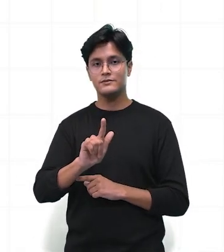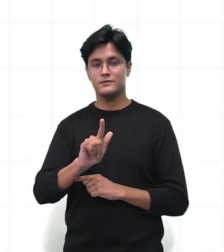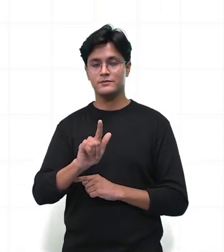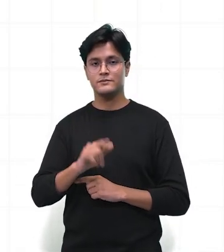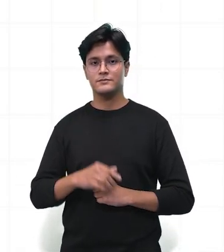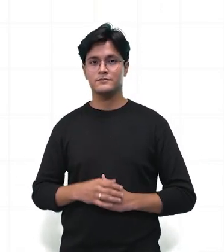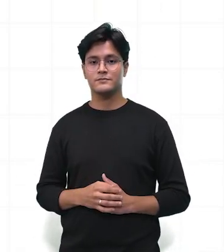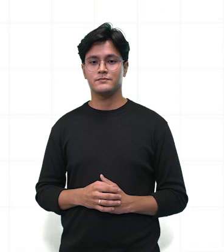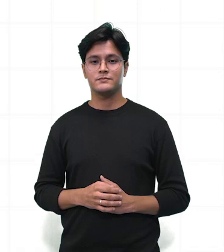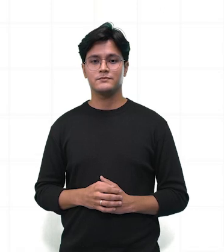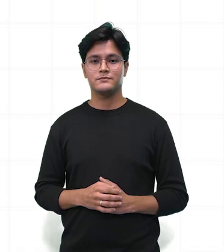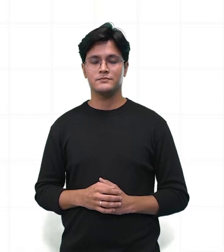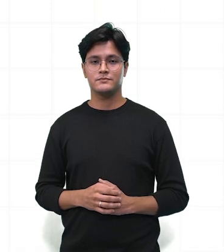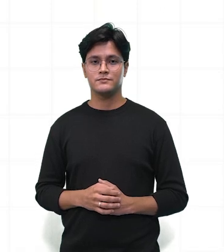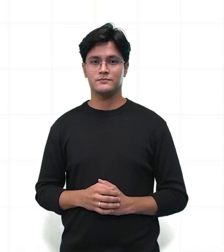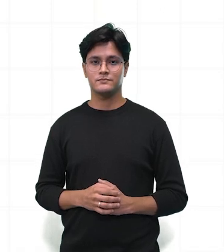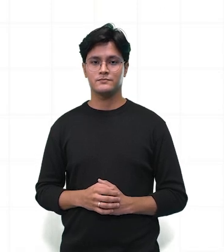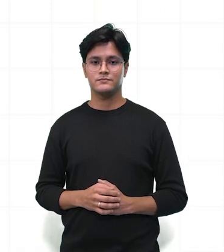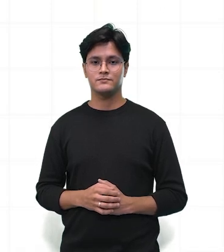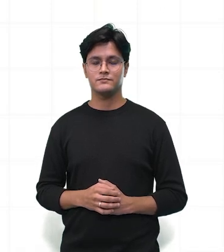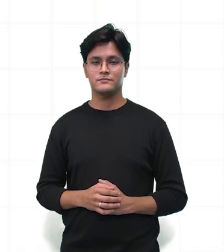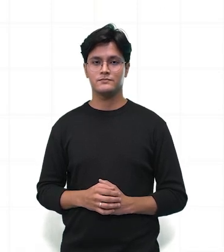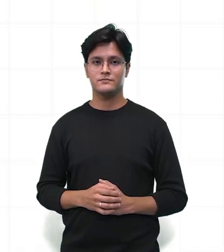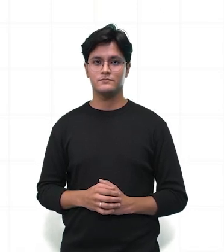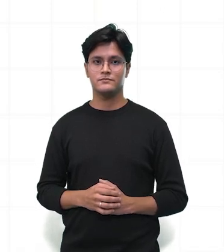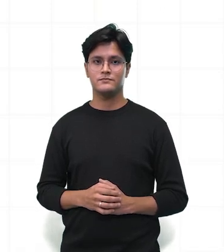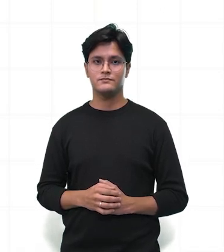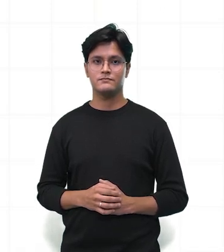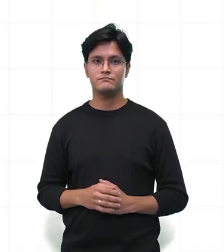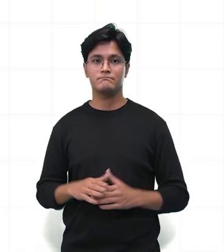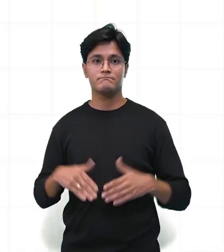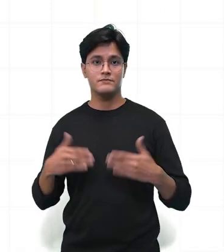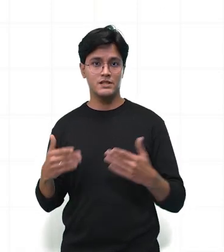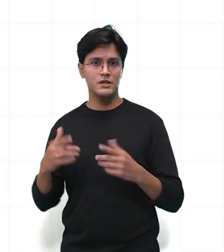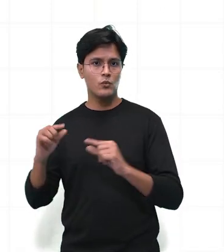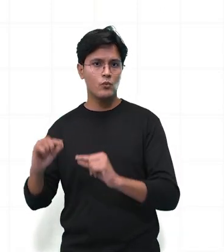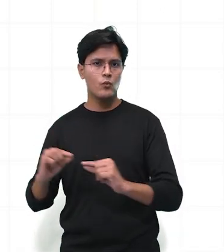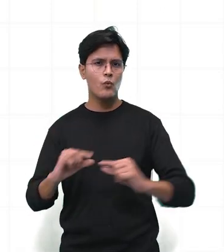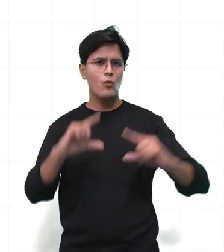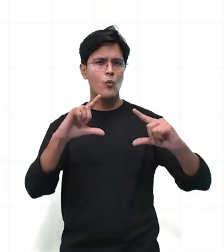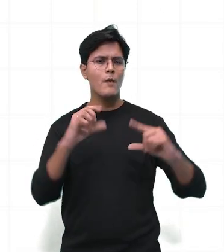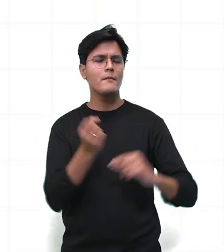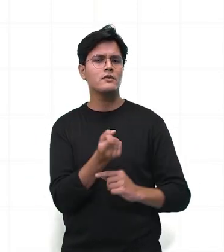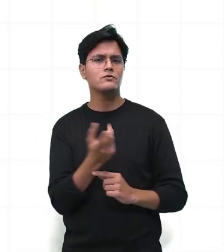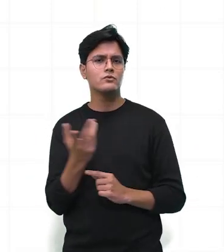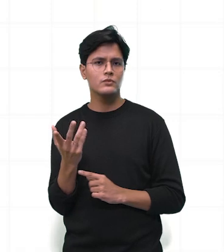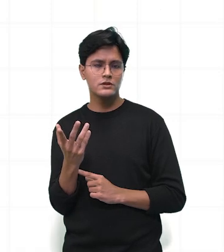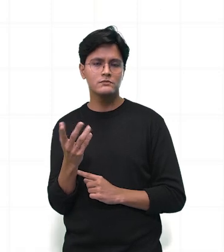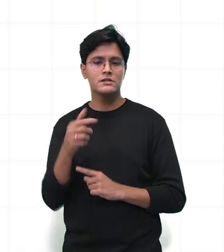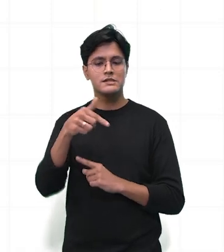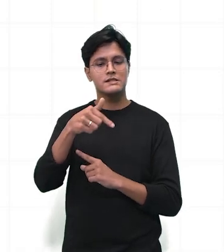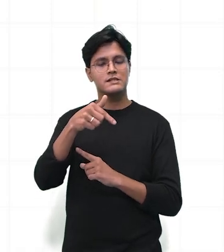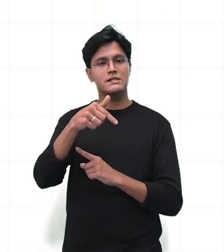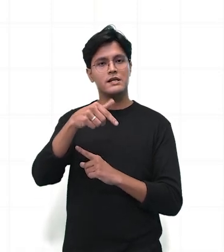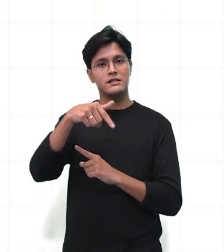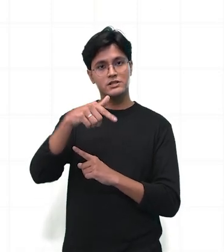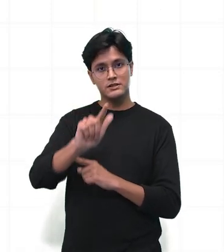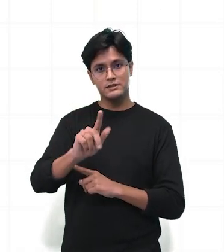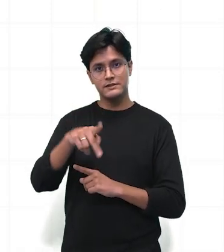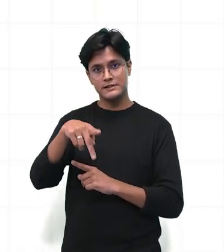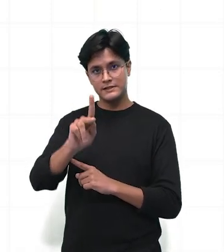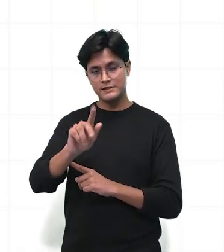como ela teve esse aumento de 7 quilos, esse aumento de 7 quilogramas corresponde